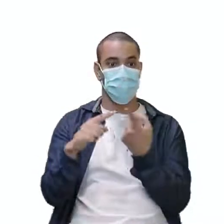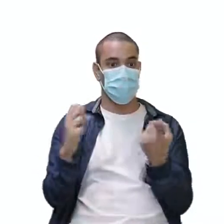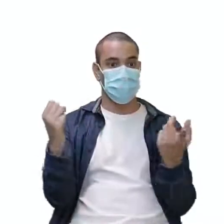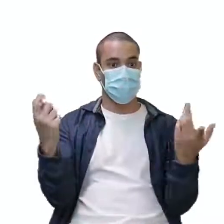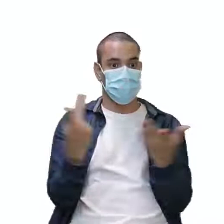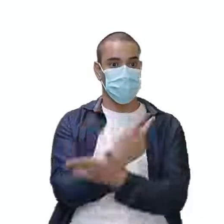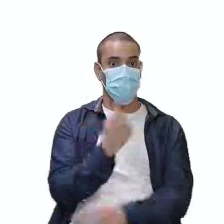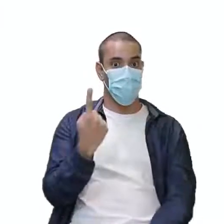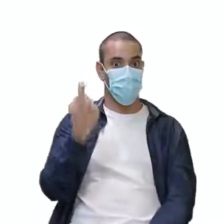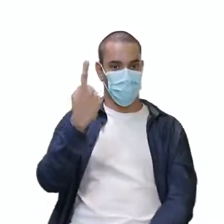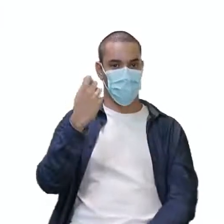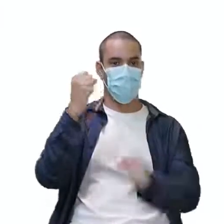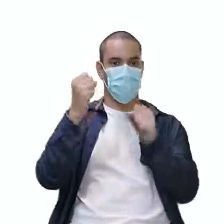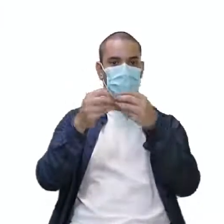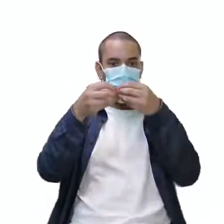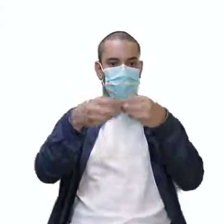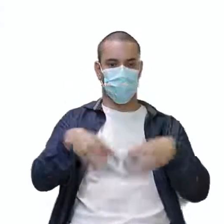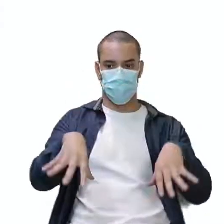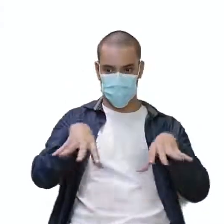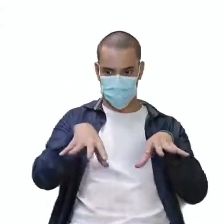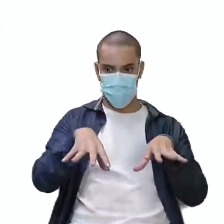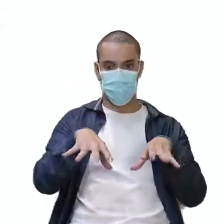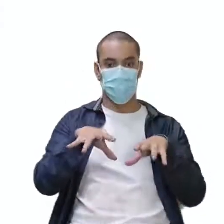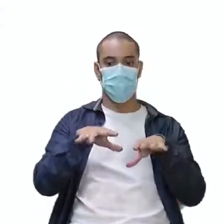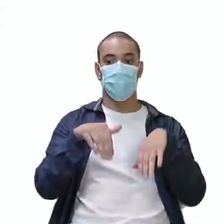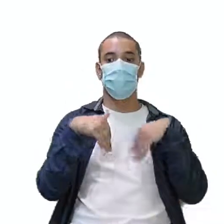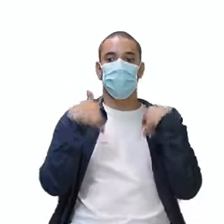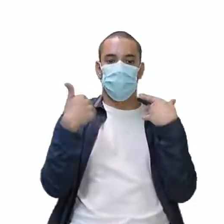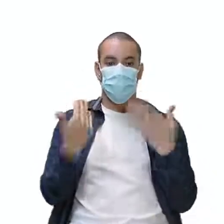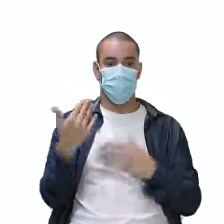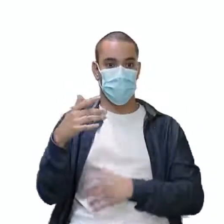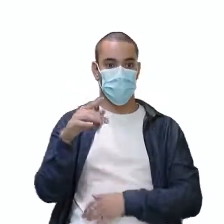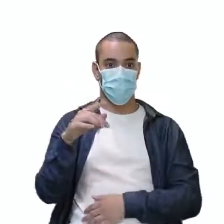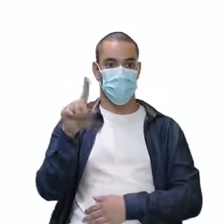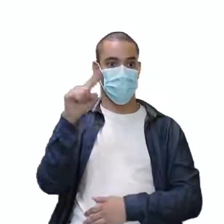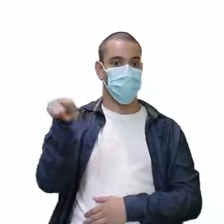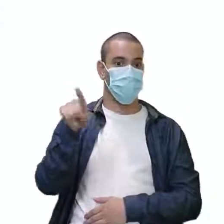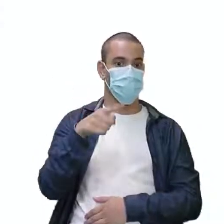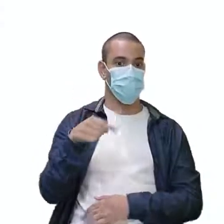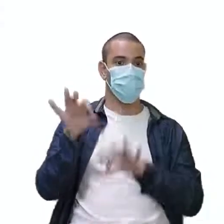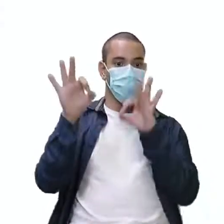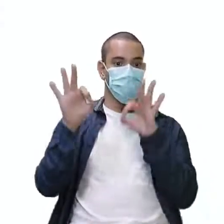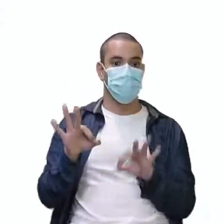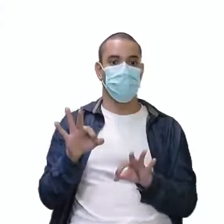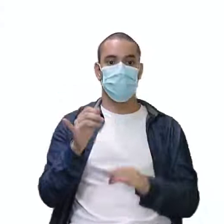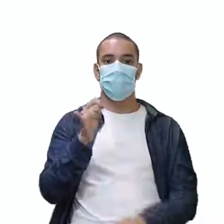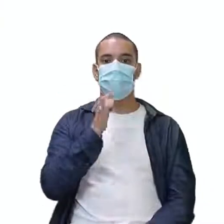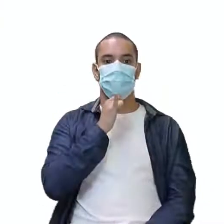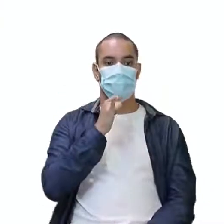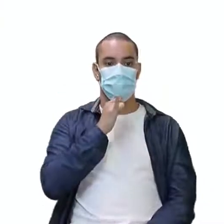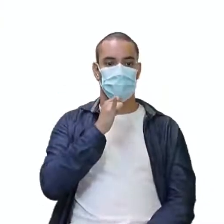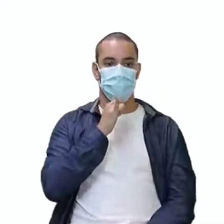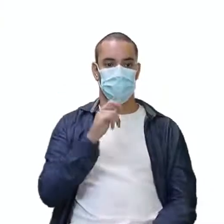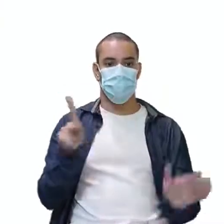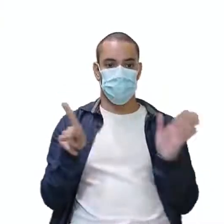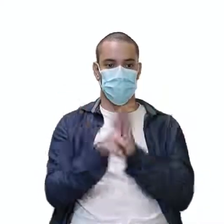menos um deles vai ser prejudicado. Em qual alternativa temos somente exemplos de